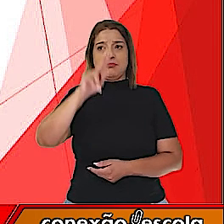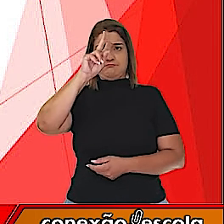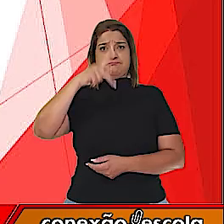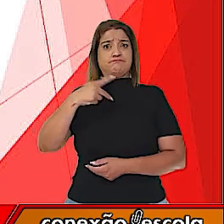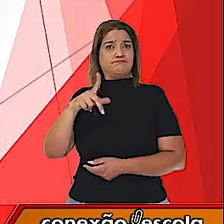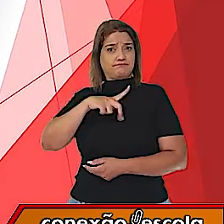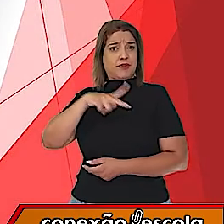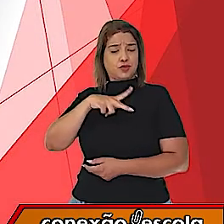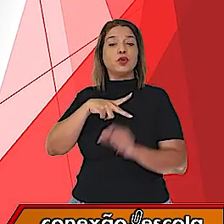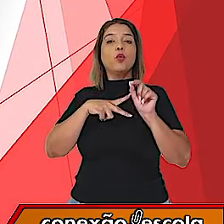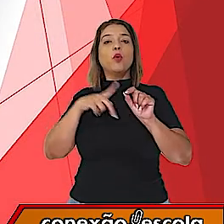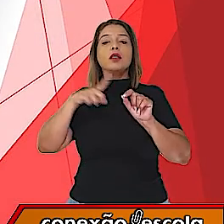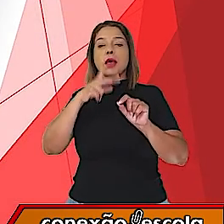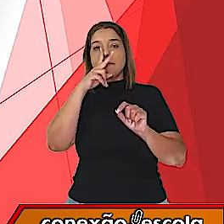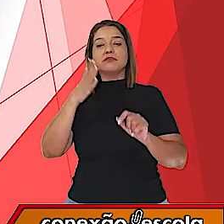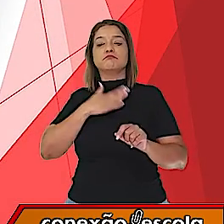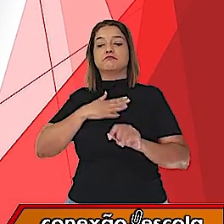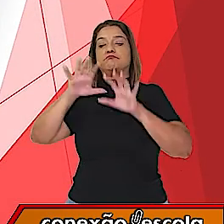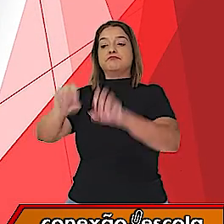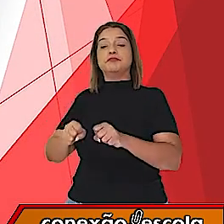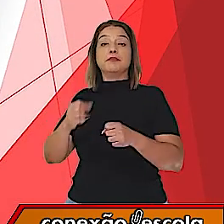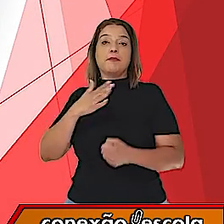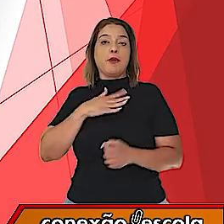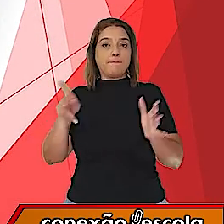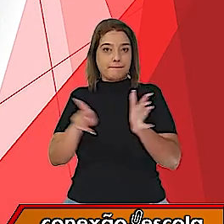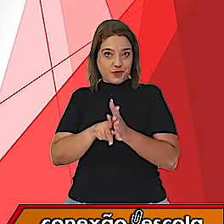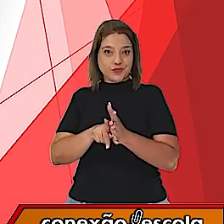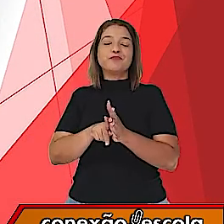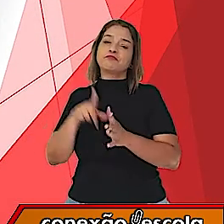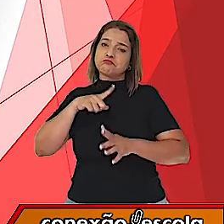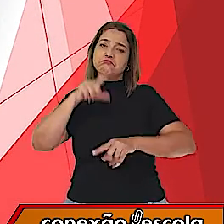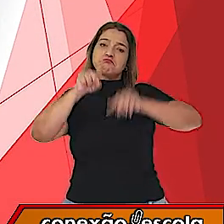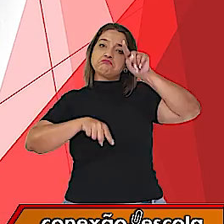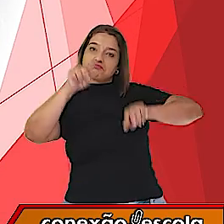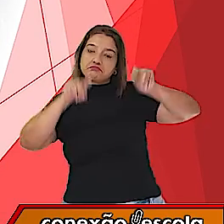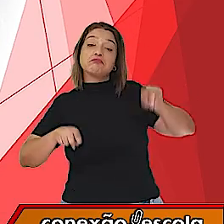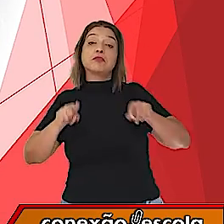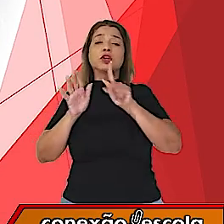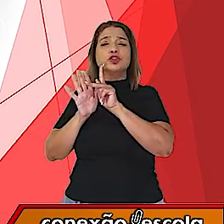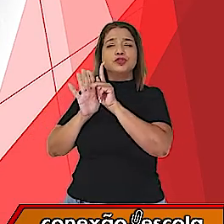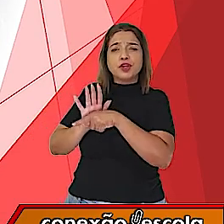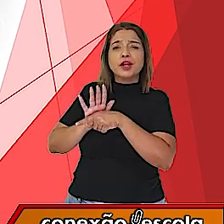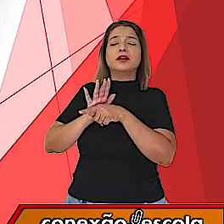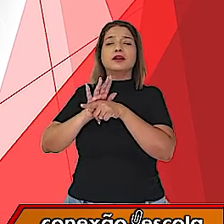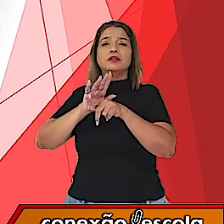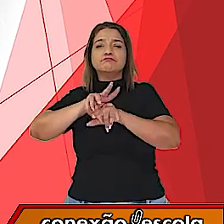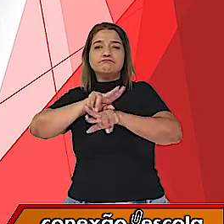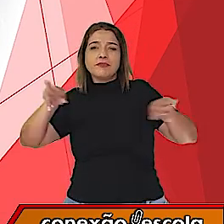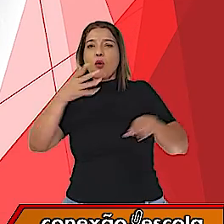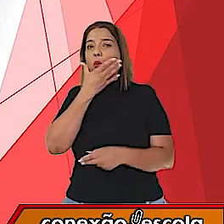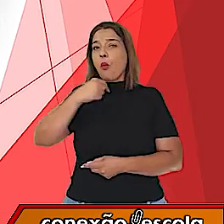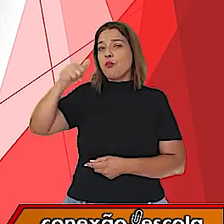são aqueles que indicam a posse de algo. Eles variam em gênero e número, conforme